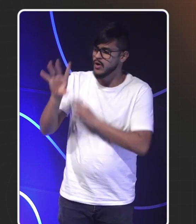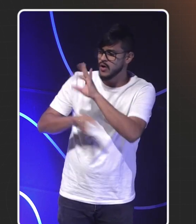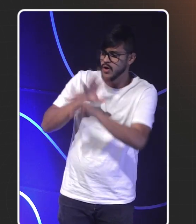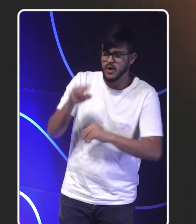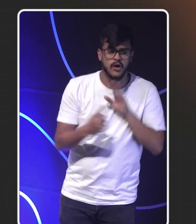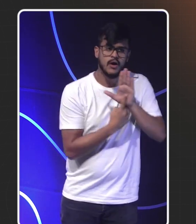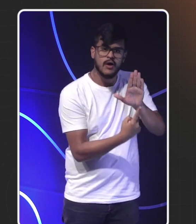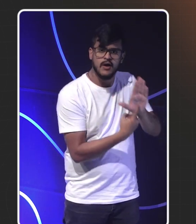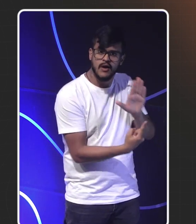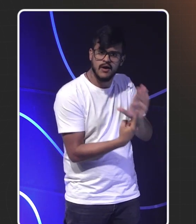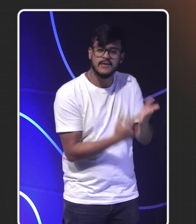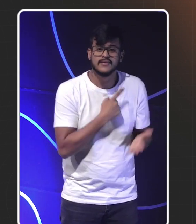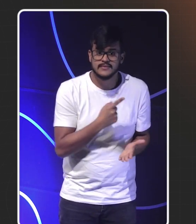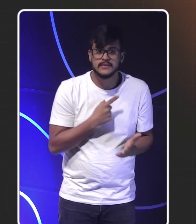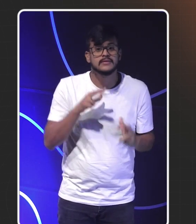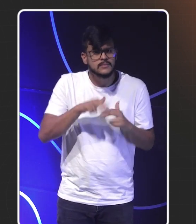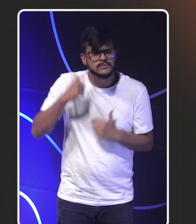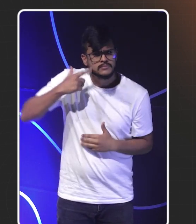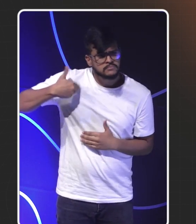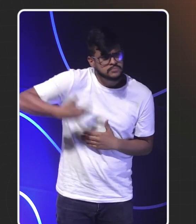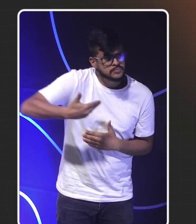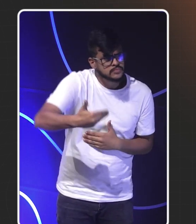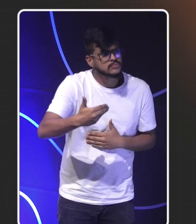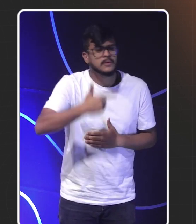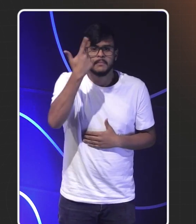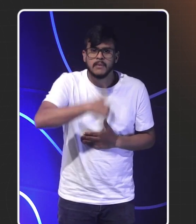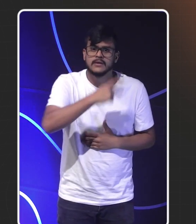E ela diz que constantemente ela vem sendo muito